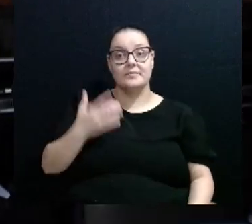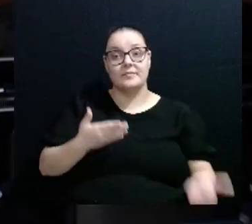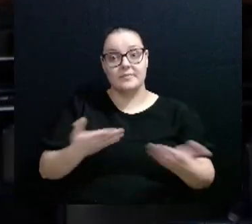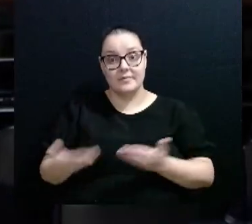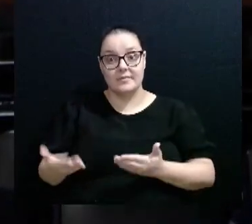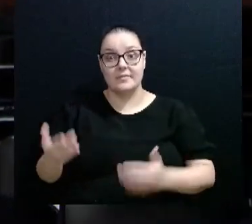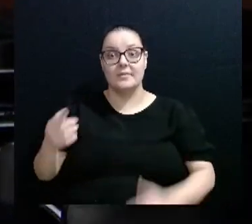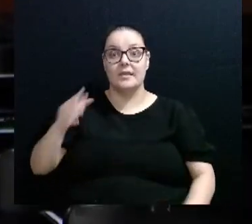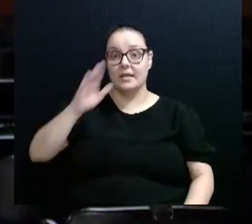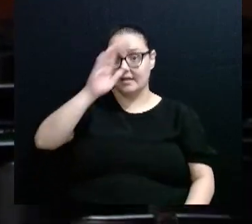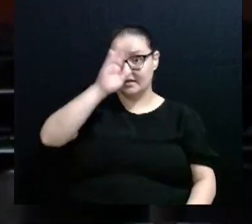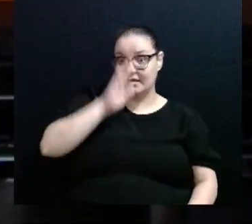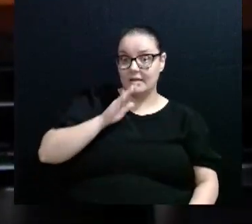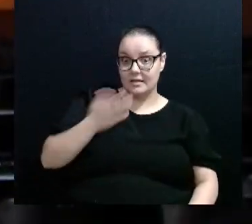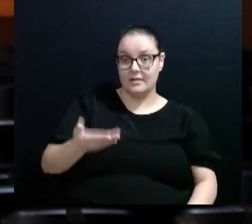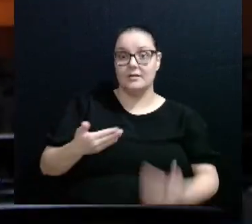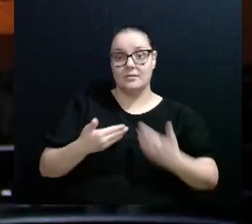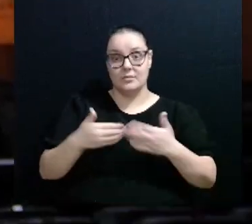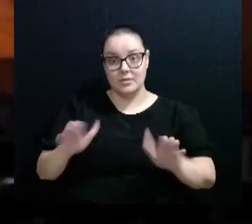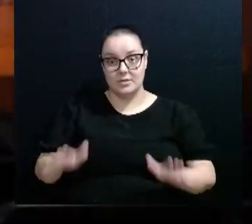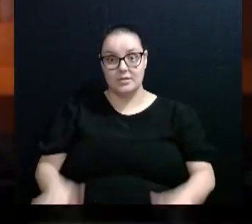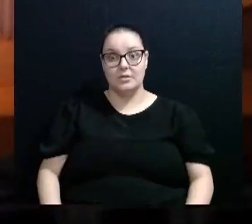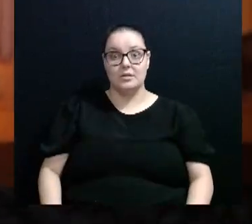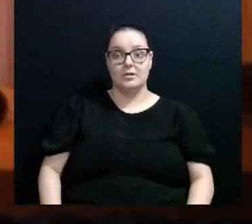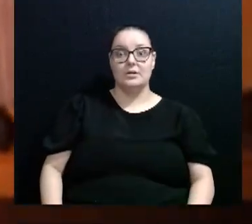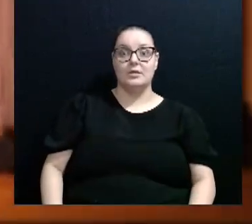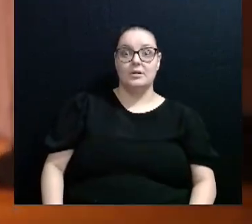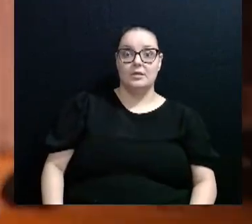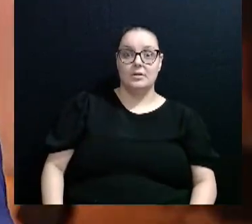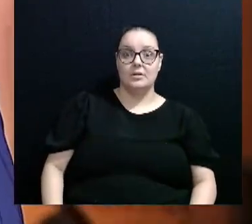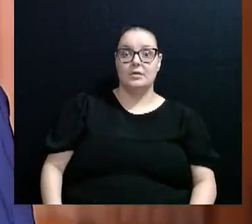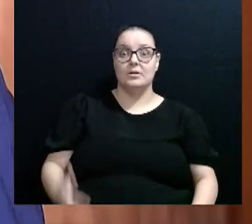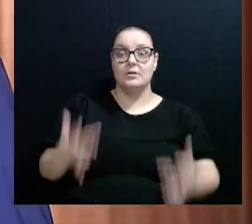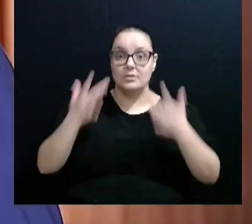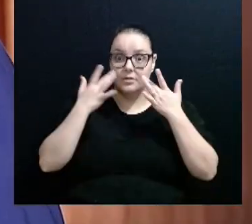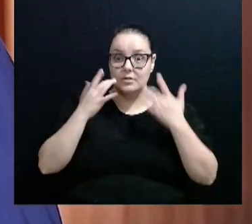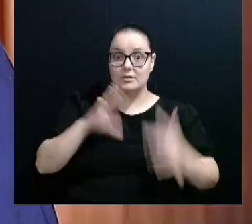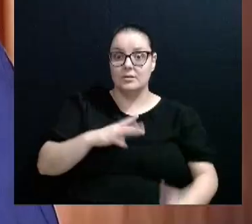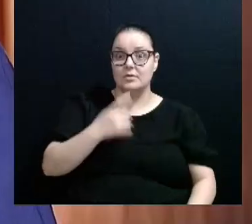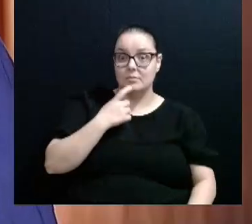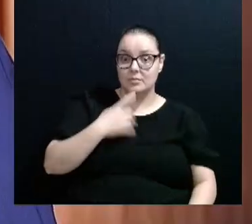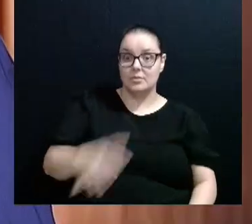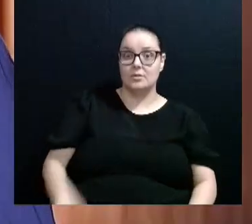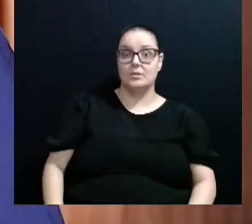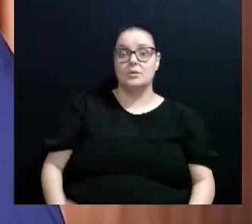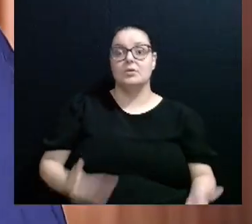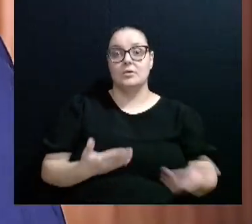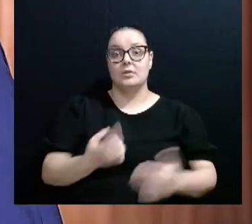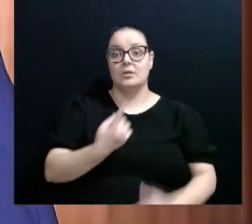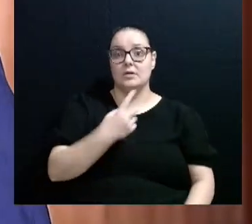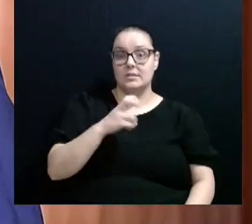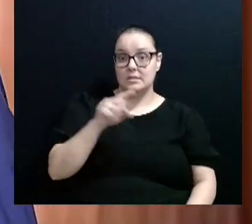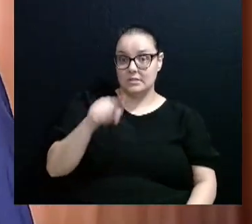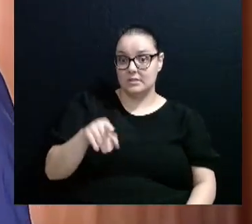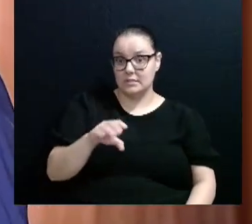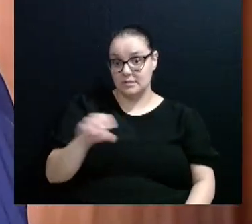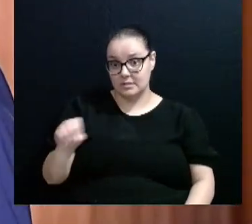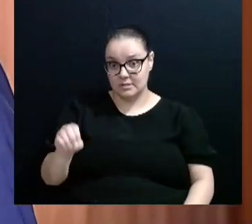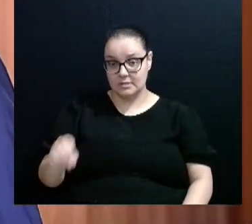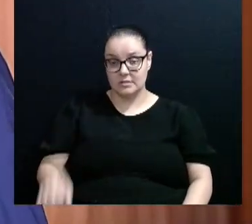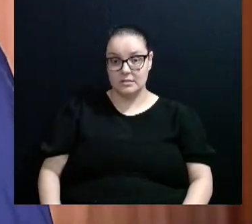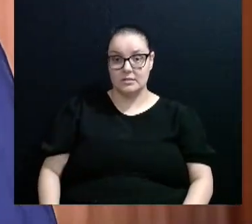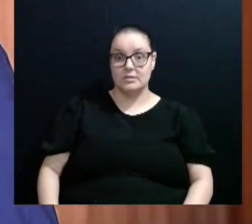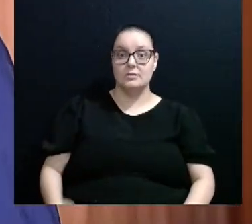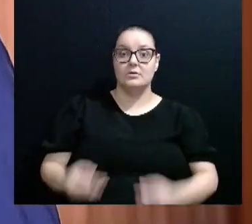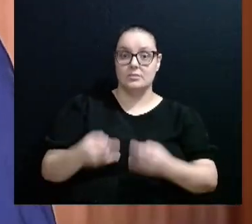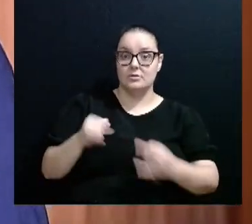a abertura da campanha de popularização do Teatro de Campinas. O espetáculo é às 15 horas, a distribuição dos ingressos será